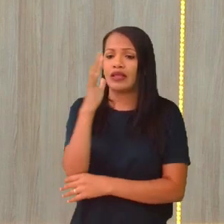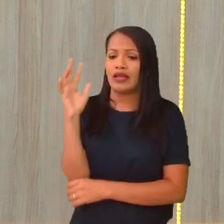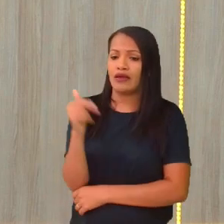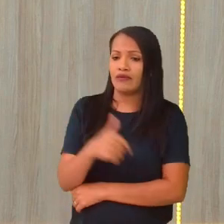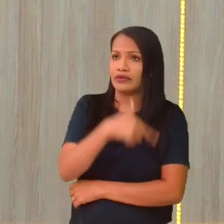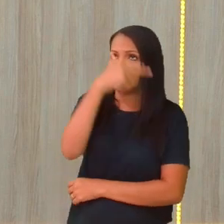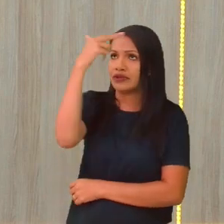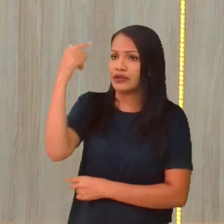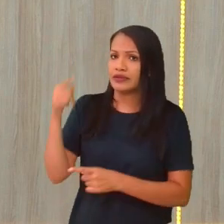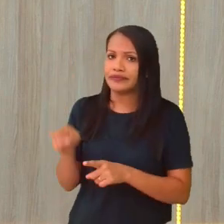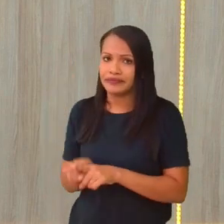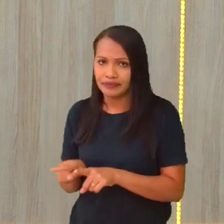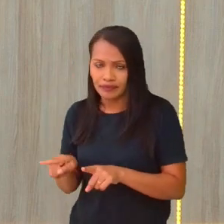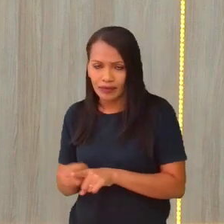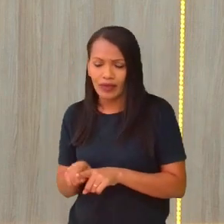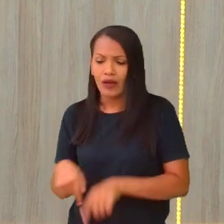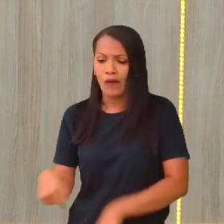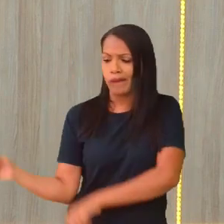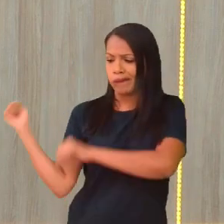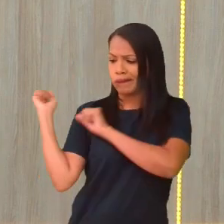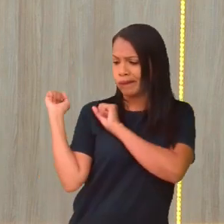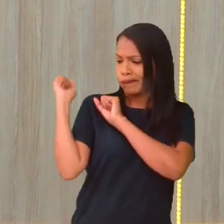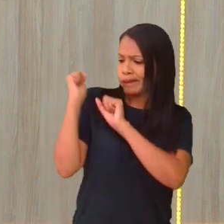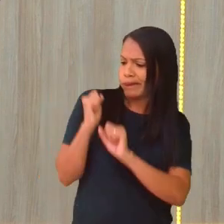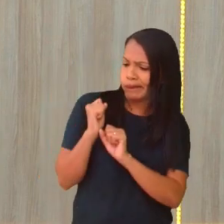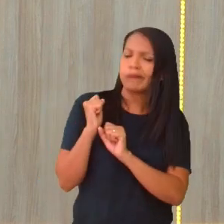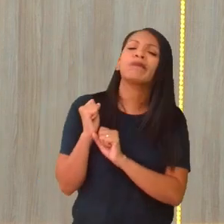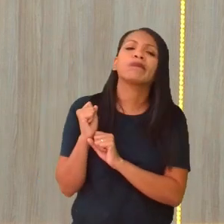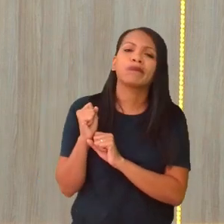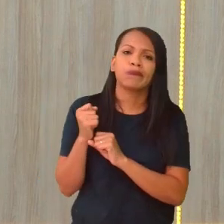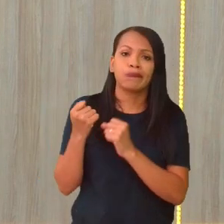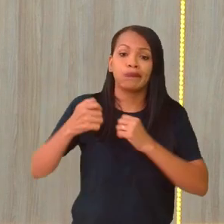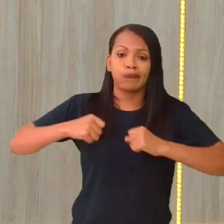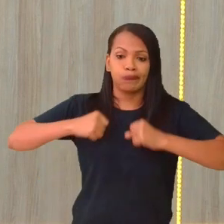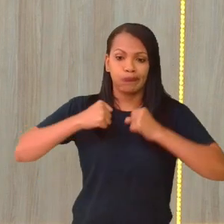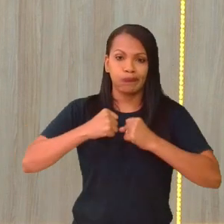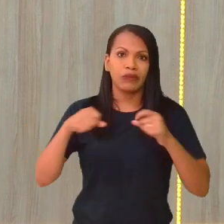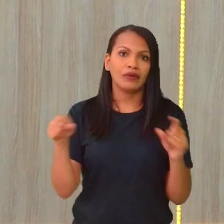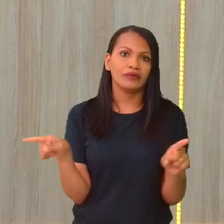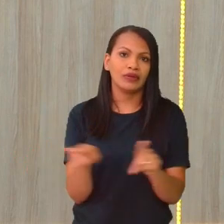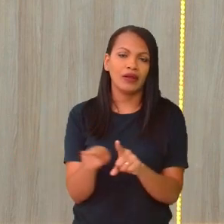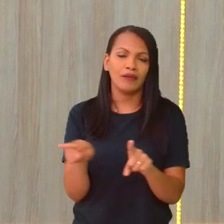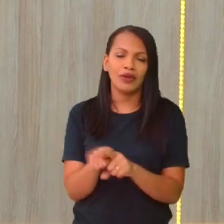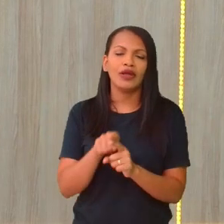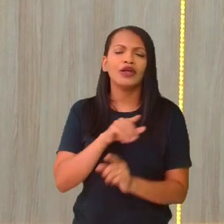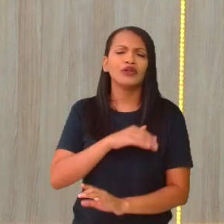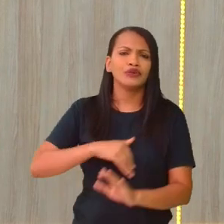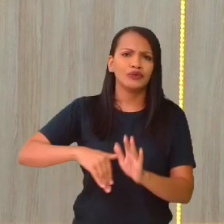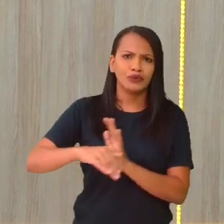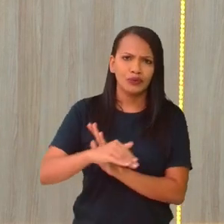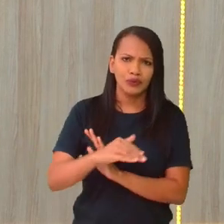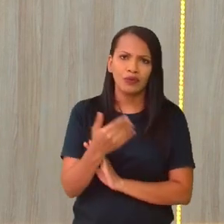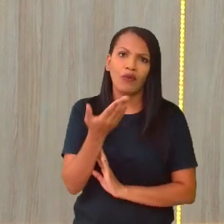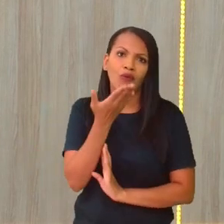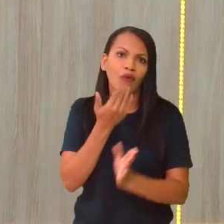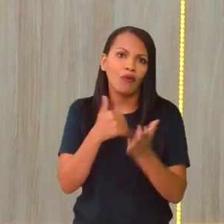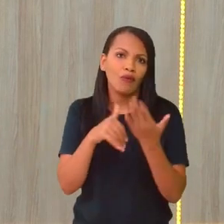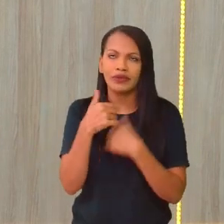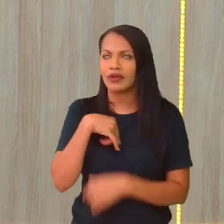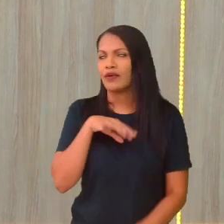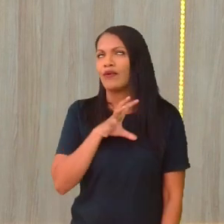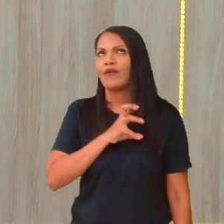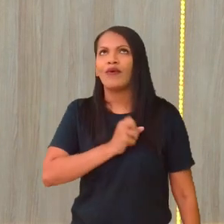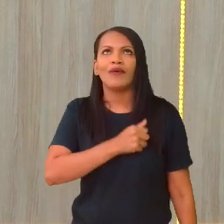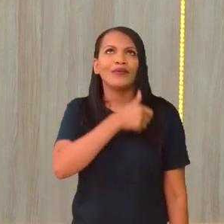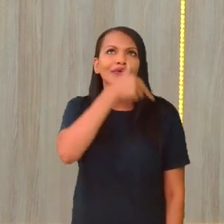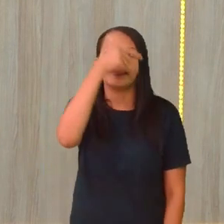as histórias, o presente, a ceia. Então, tudo que envolve o Natal, que a gente gosta bastante, né? Eu sou bem suspeita, adoro o